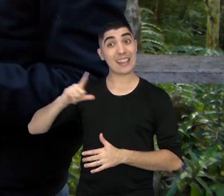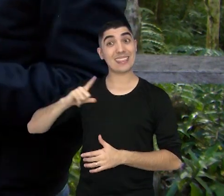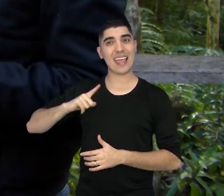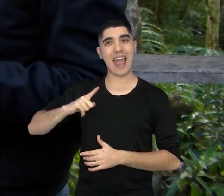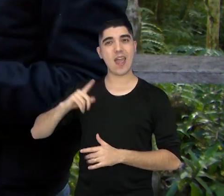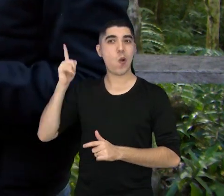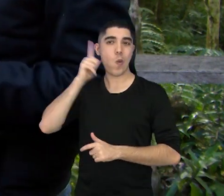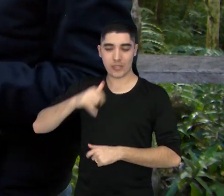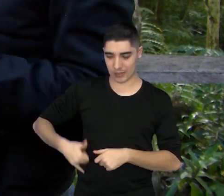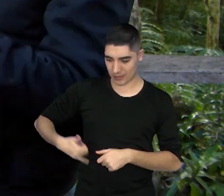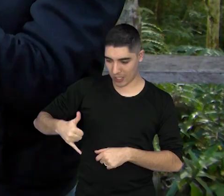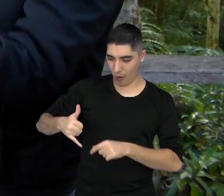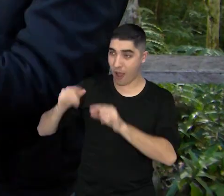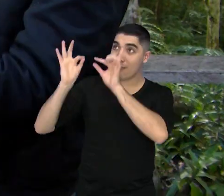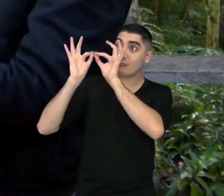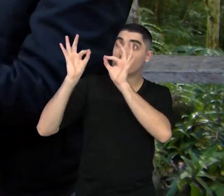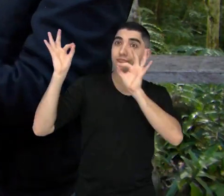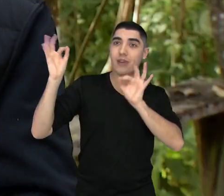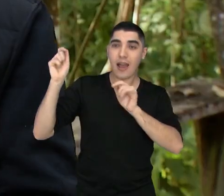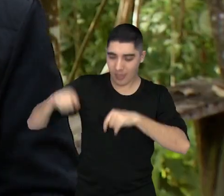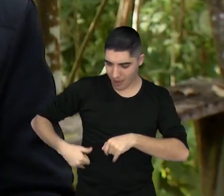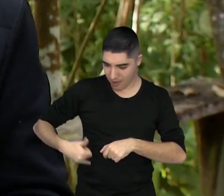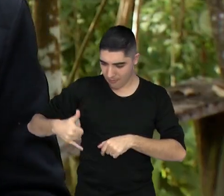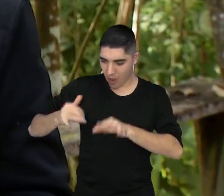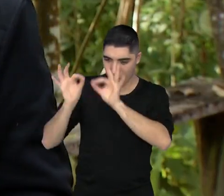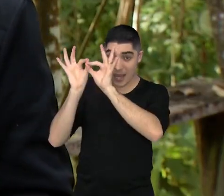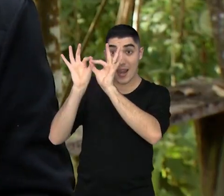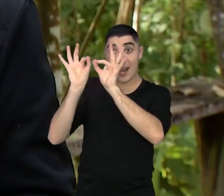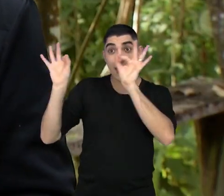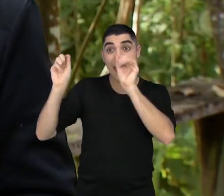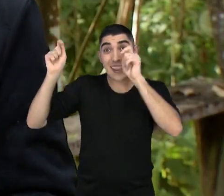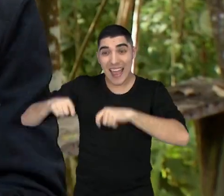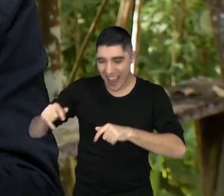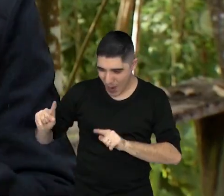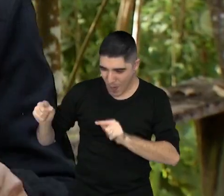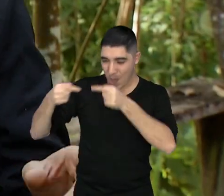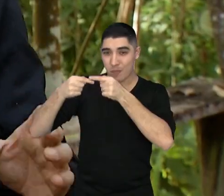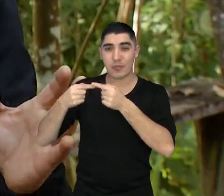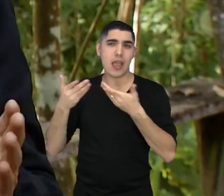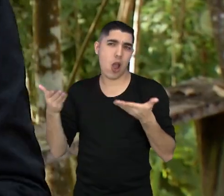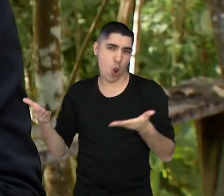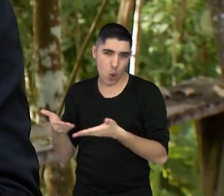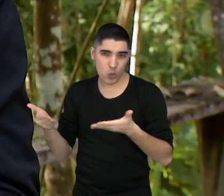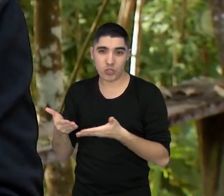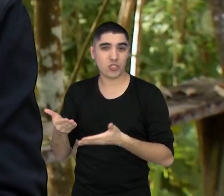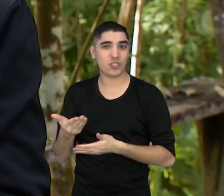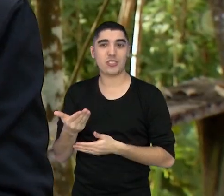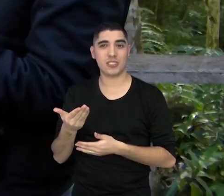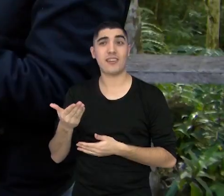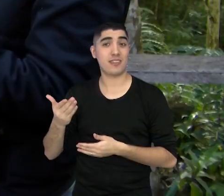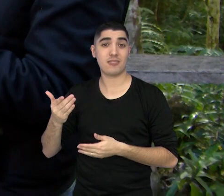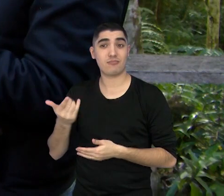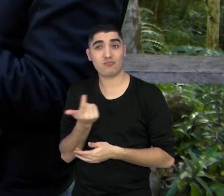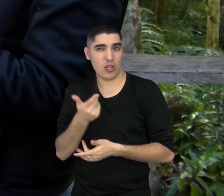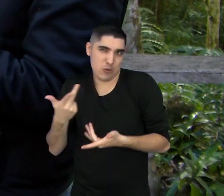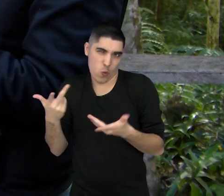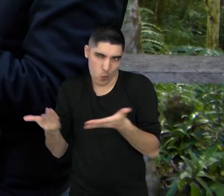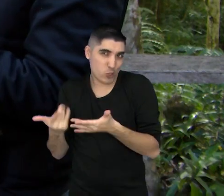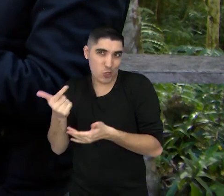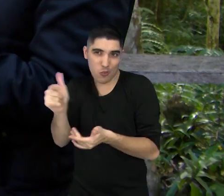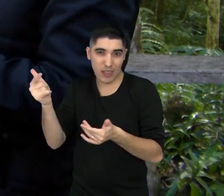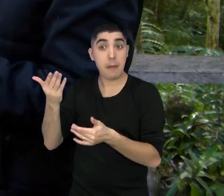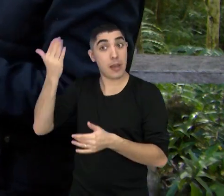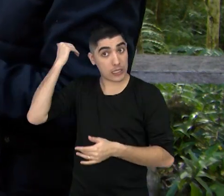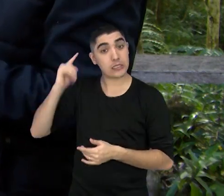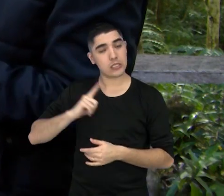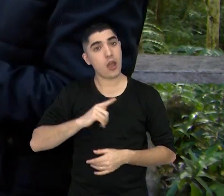celular aqui. Entendi. Foi a época que entrou o celular e aqui pegava celular. Né? Você vê que hoje nós não temos sinal de celular aqui. Sim, é verdade. Né?